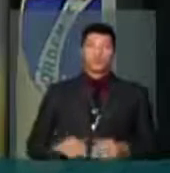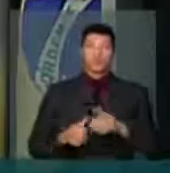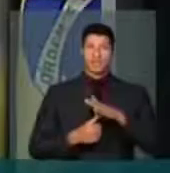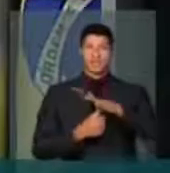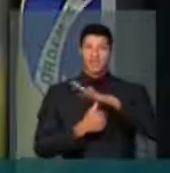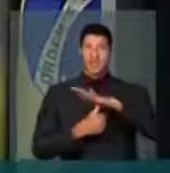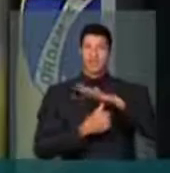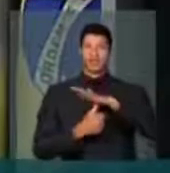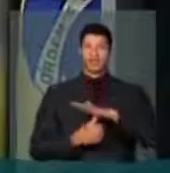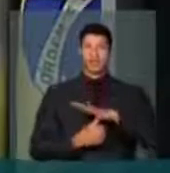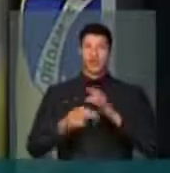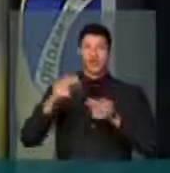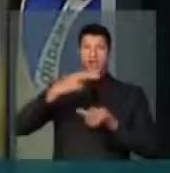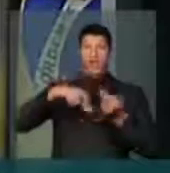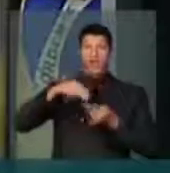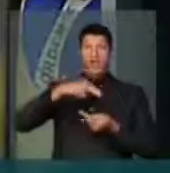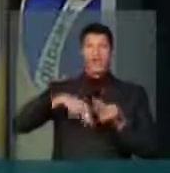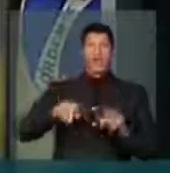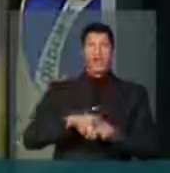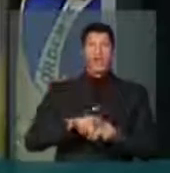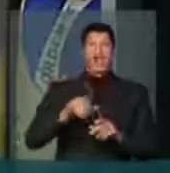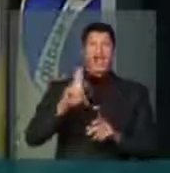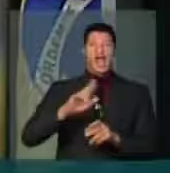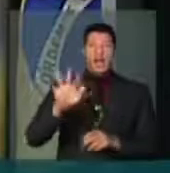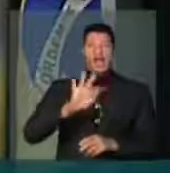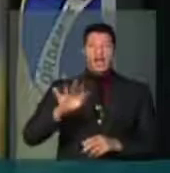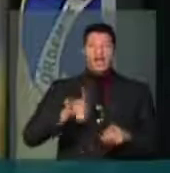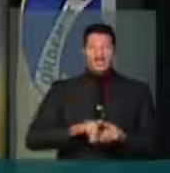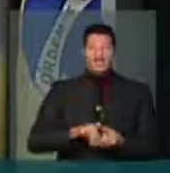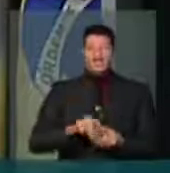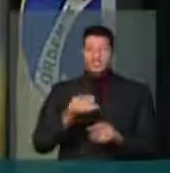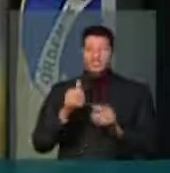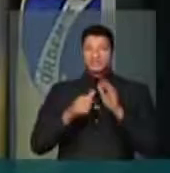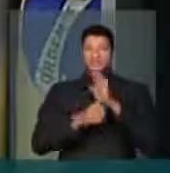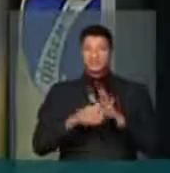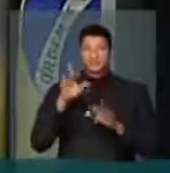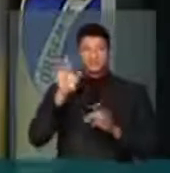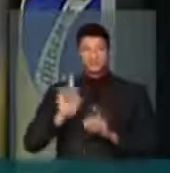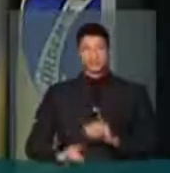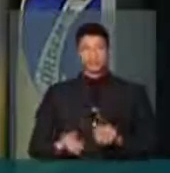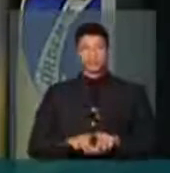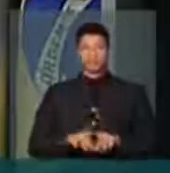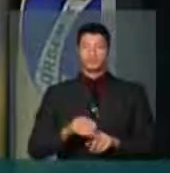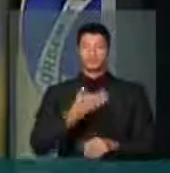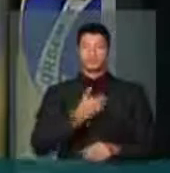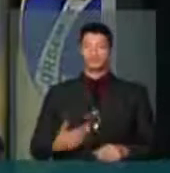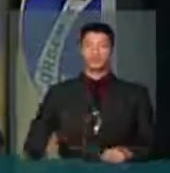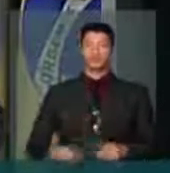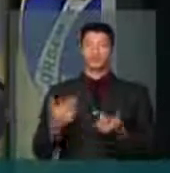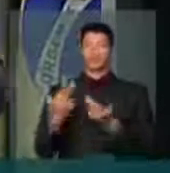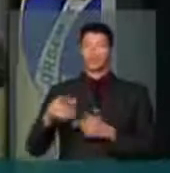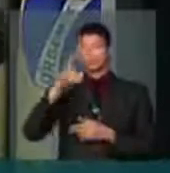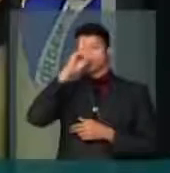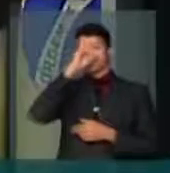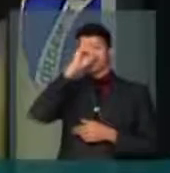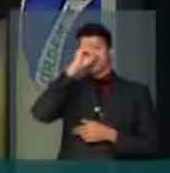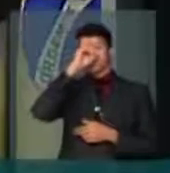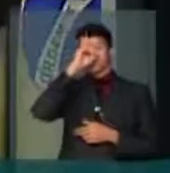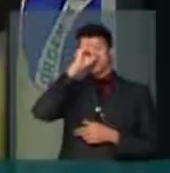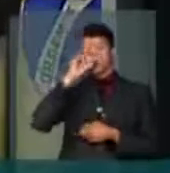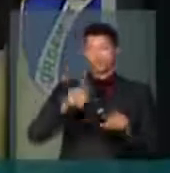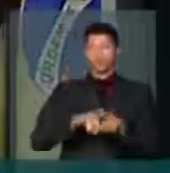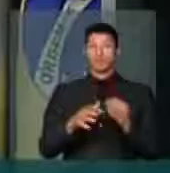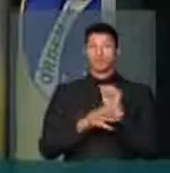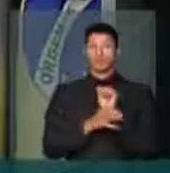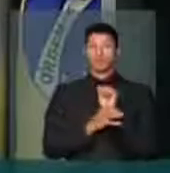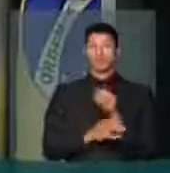reitores das universidades, diante de dirigentes de instituições públicas como hospitais, diante da